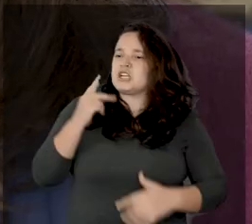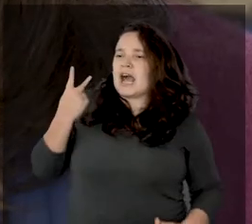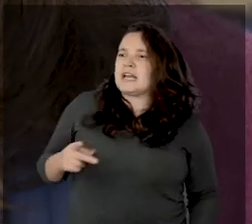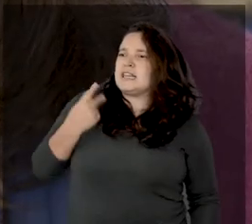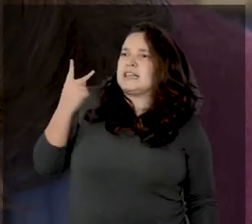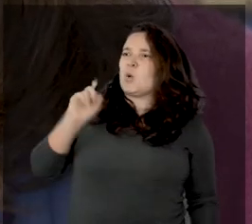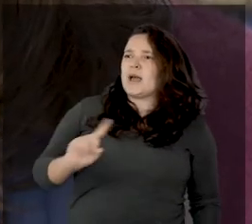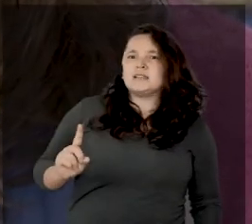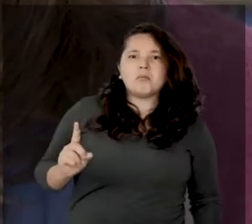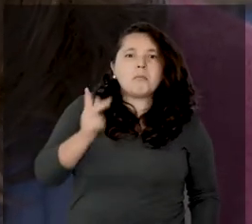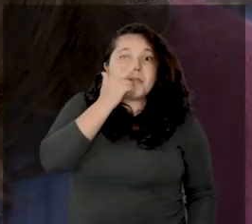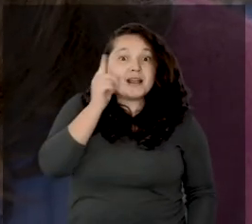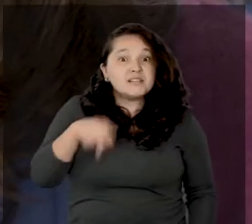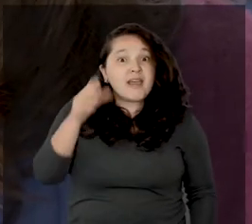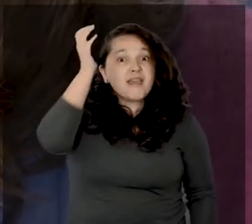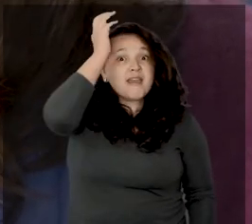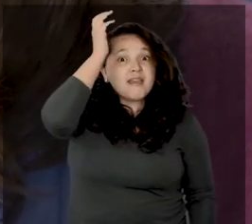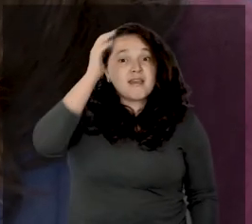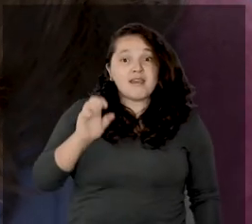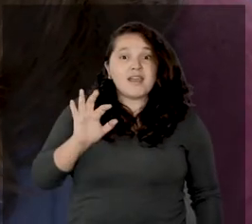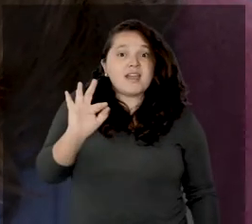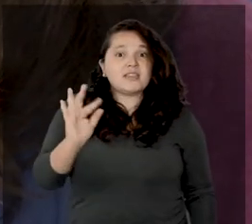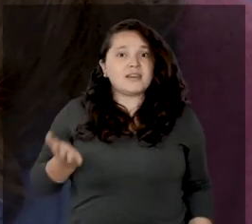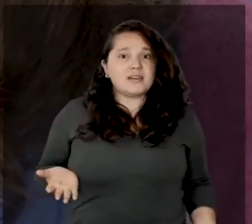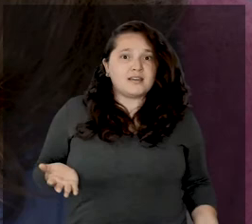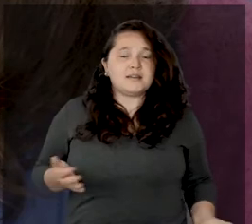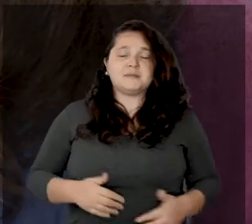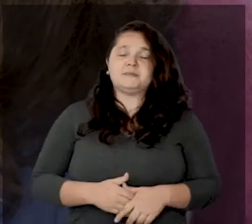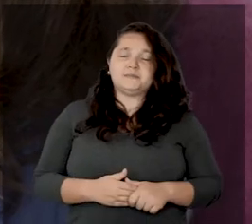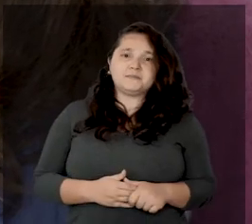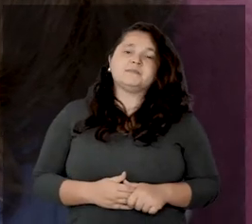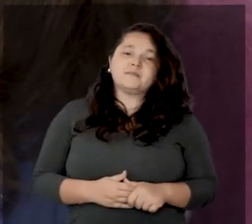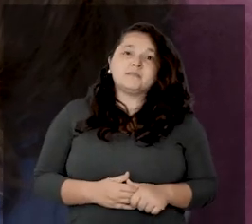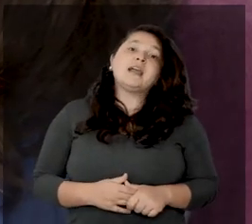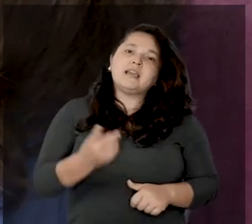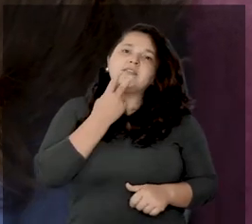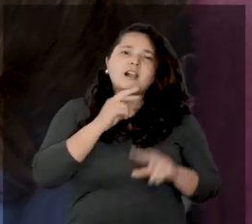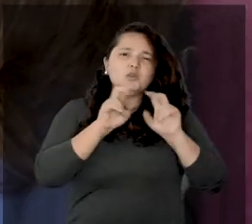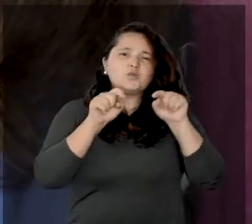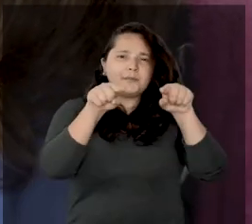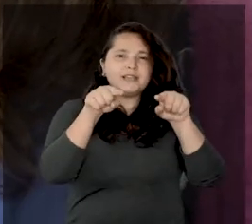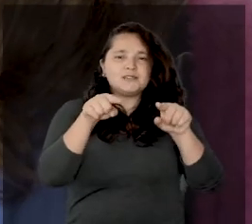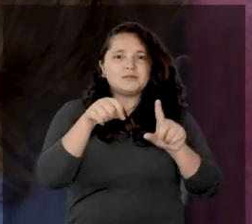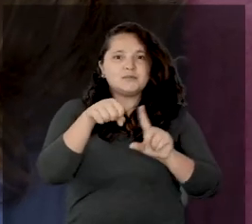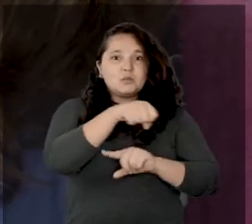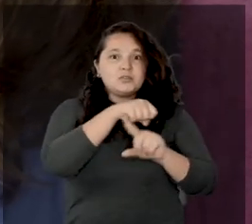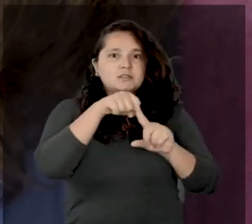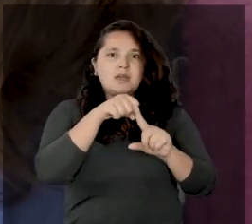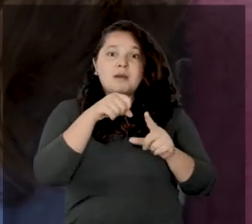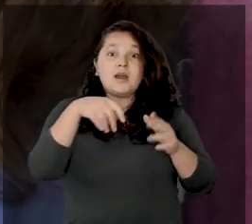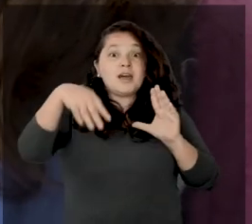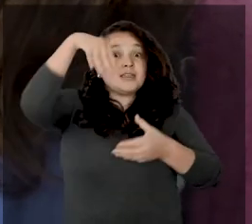E como agora, também falando do sistemão, assim, né? da arte, assim. Como isso também,